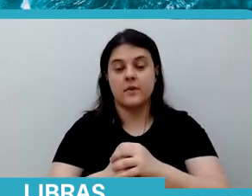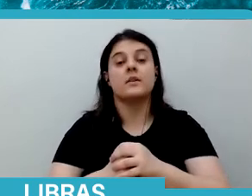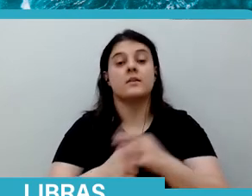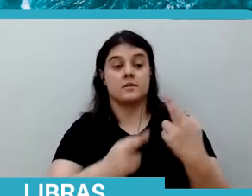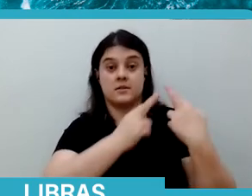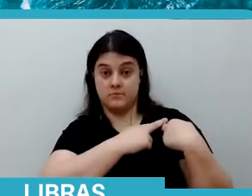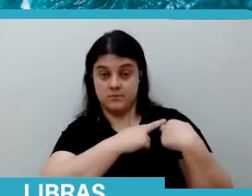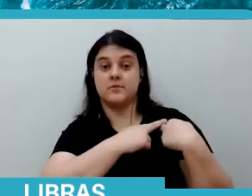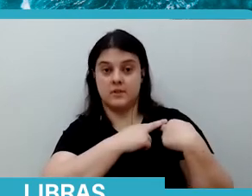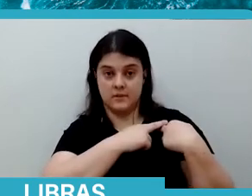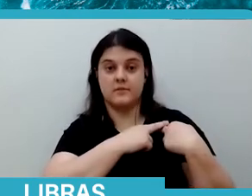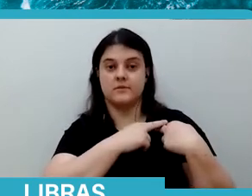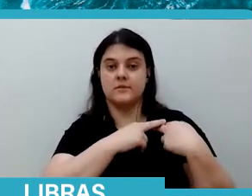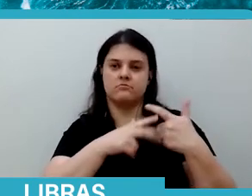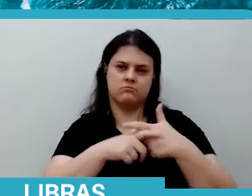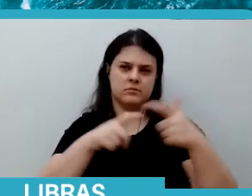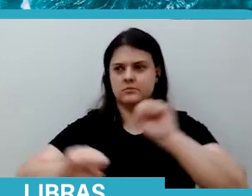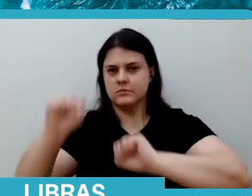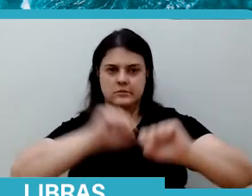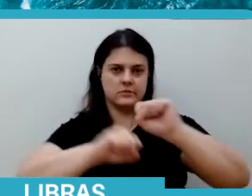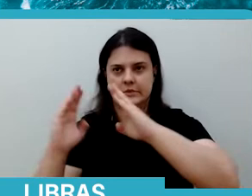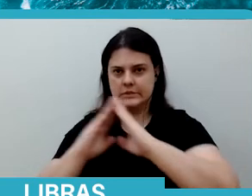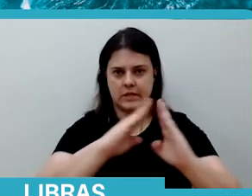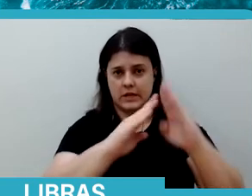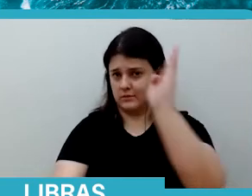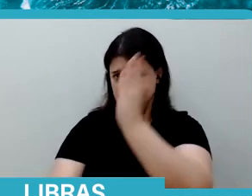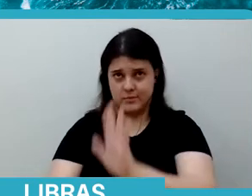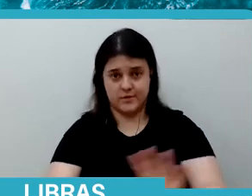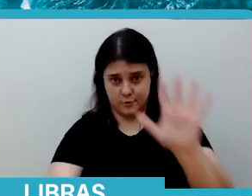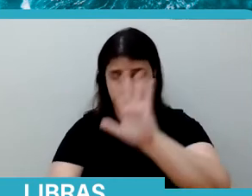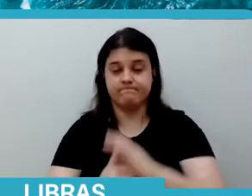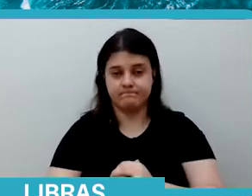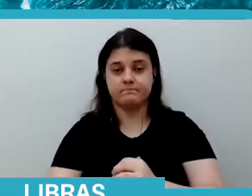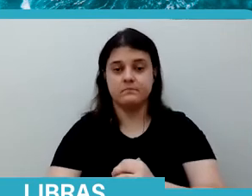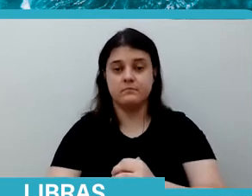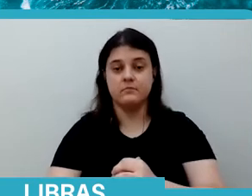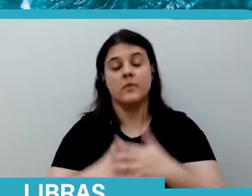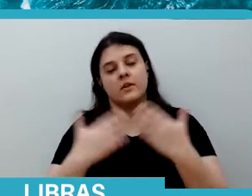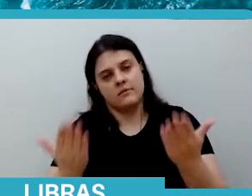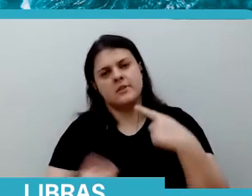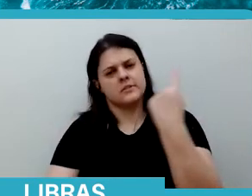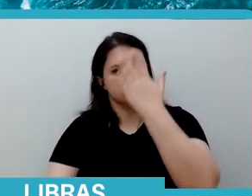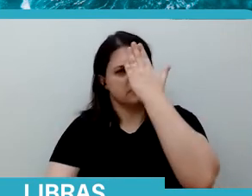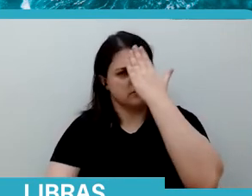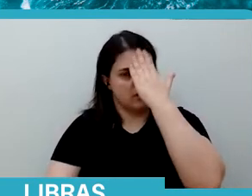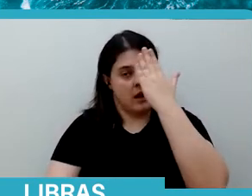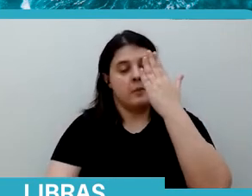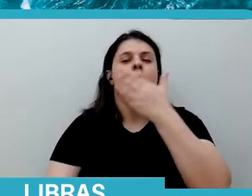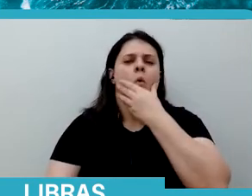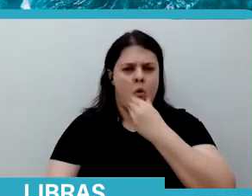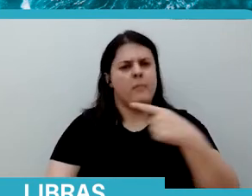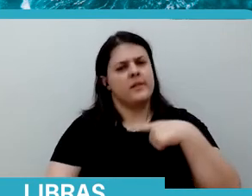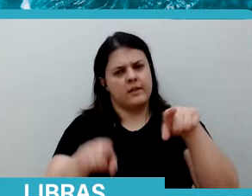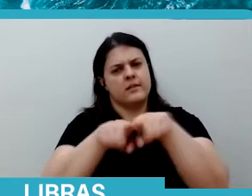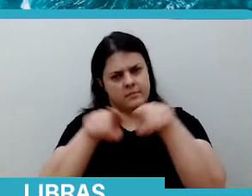responsáveis por grande parte da limpeza dos lares do Brasil o e enfim a gente sabe que muitos homens